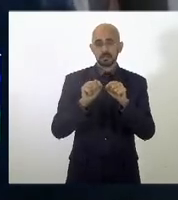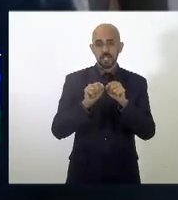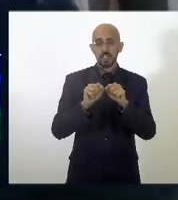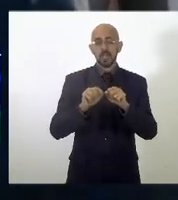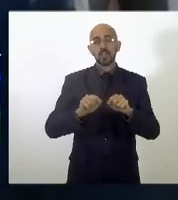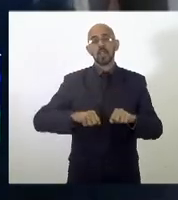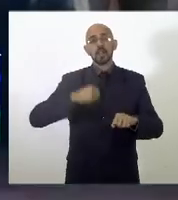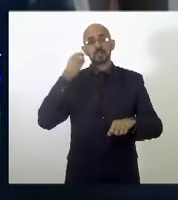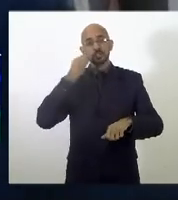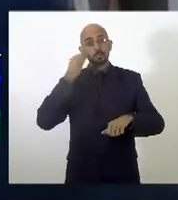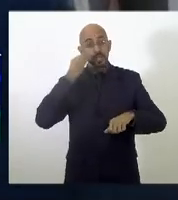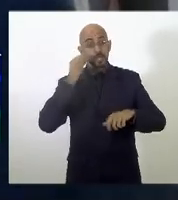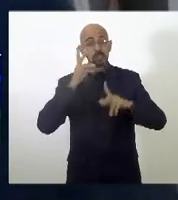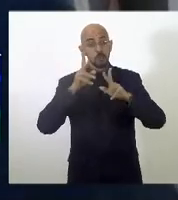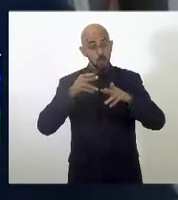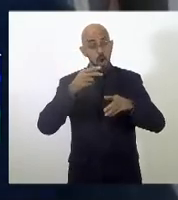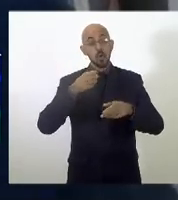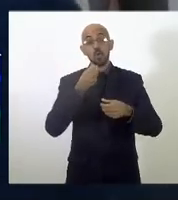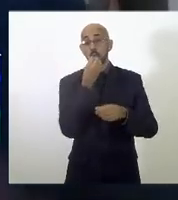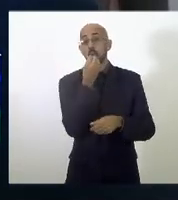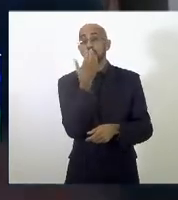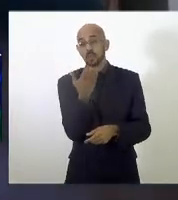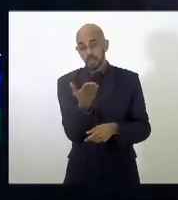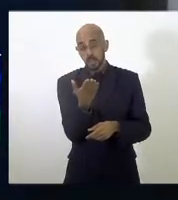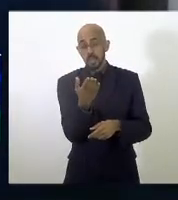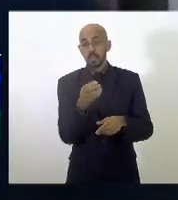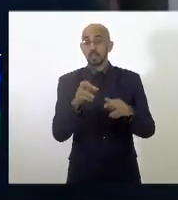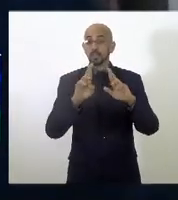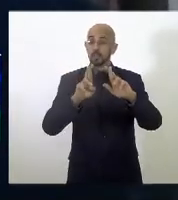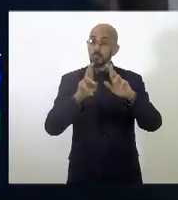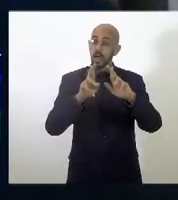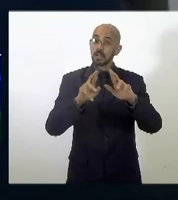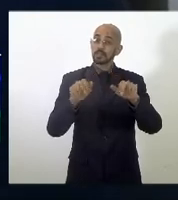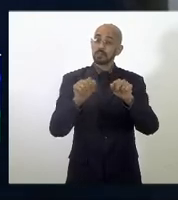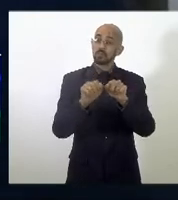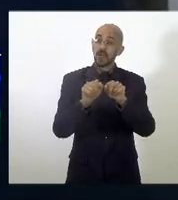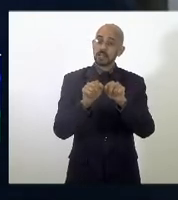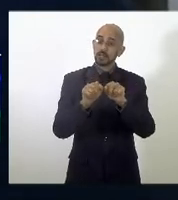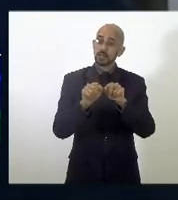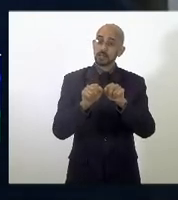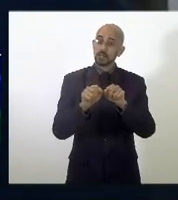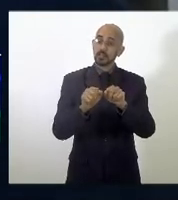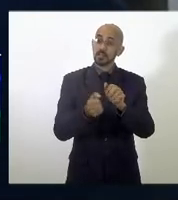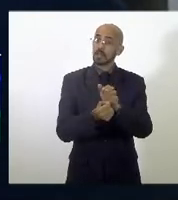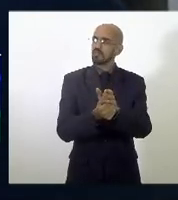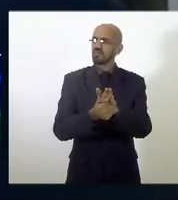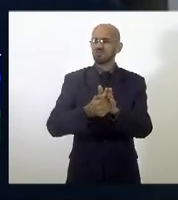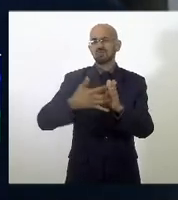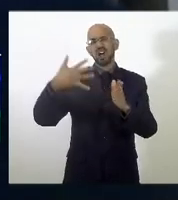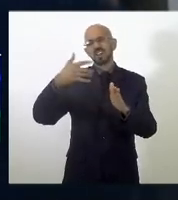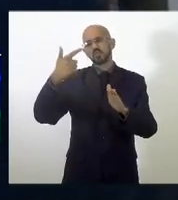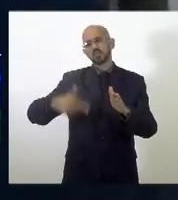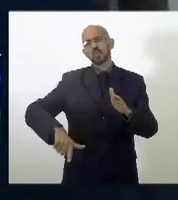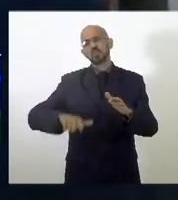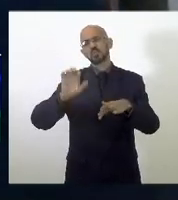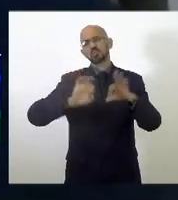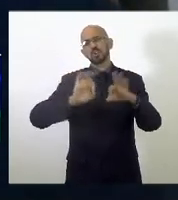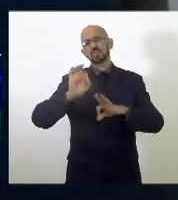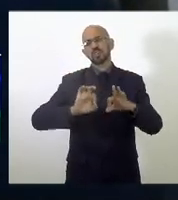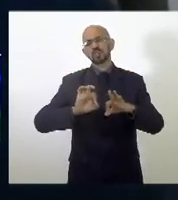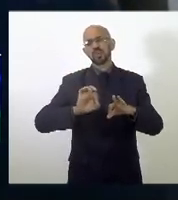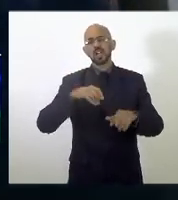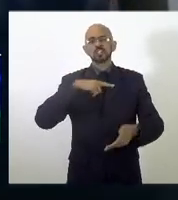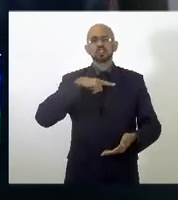mencionei, Fábrica Verde, Ecomoda, Ecobuffet, mas várias outras. Eu estou falando de uma Secretaria de Estado que tinha